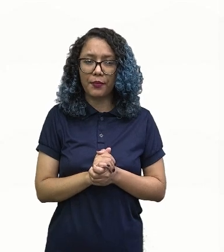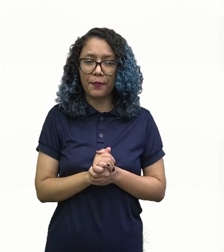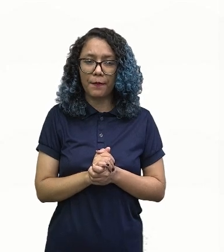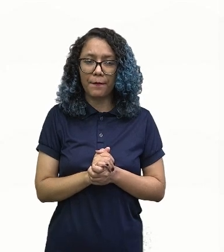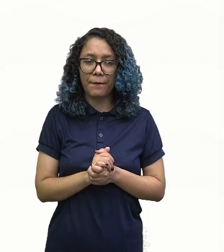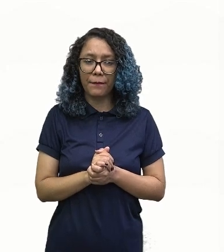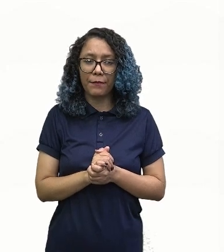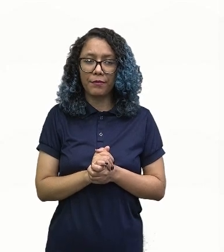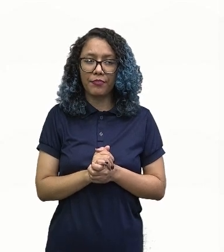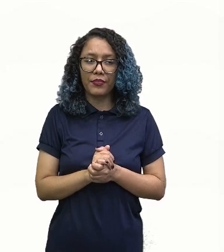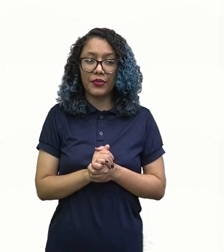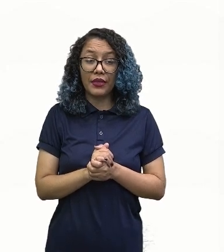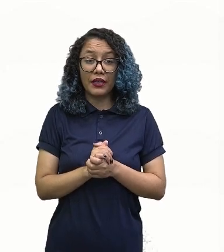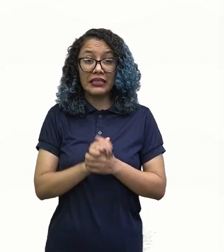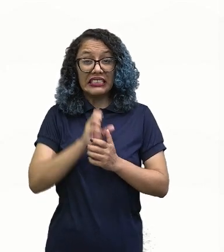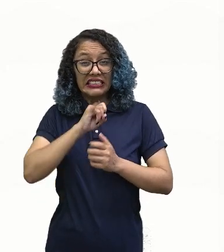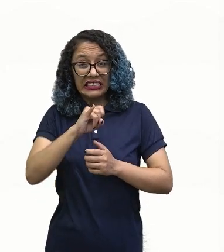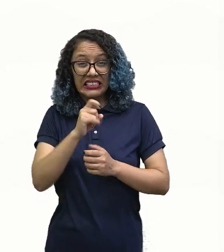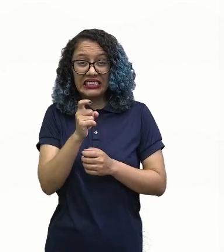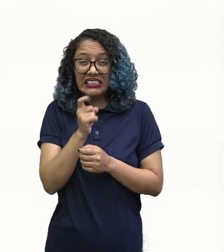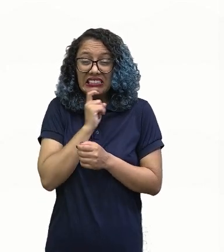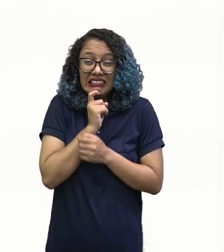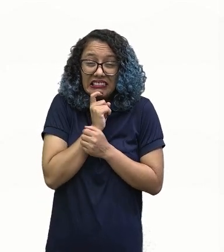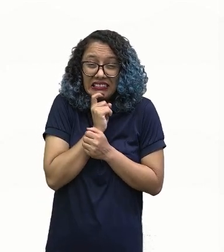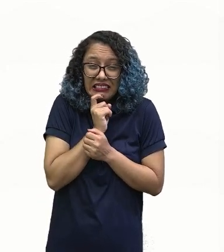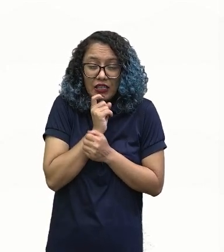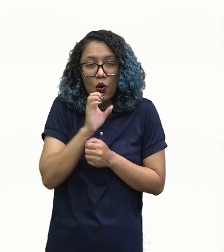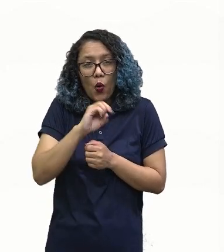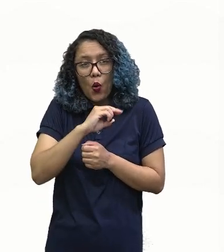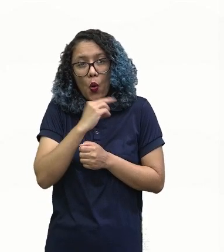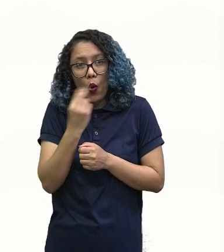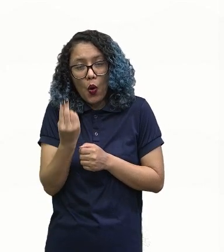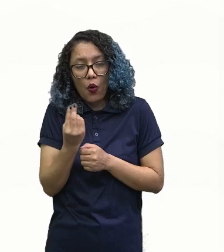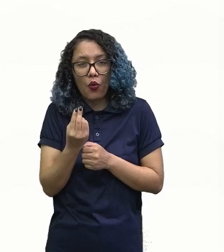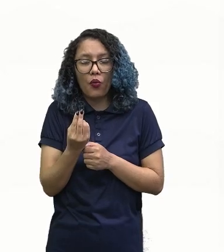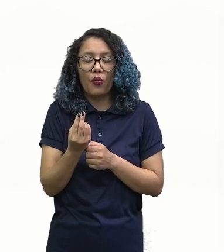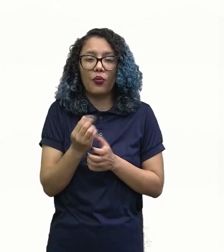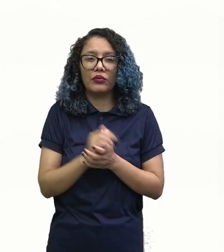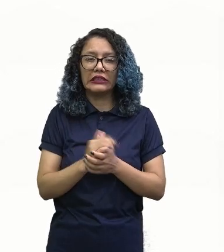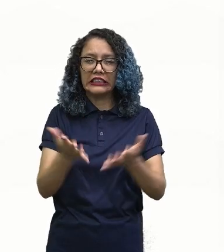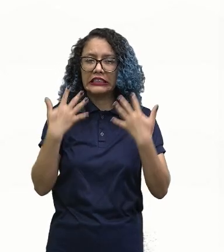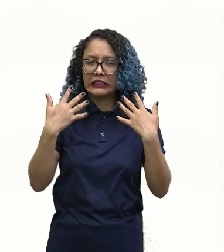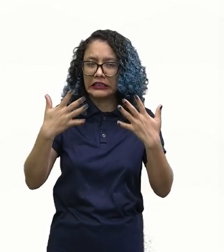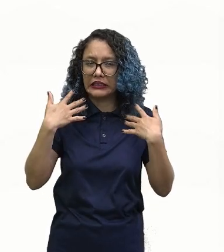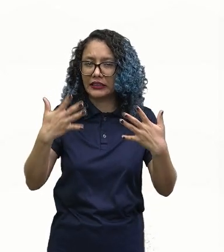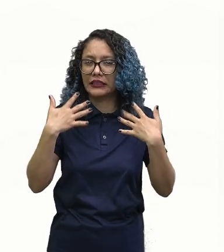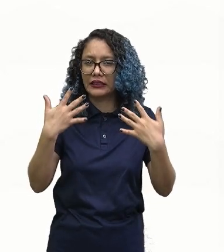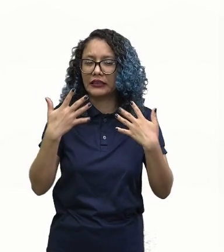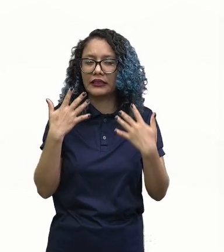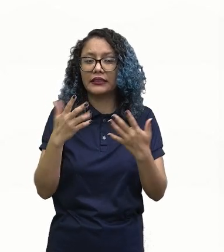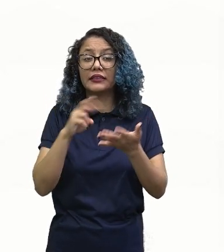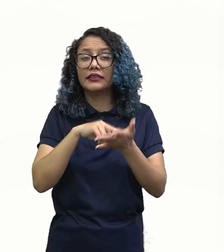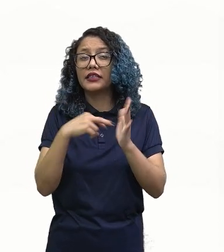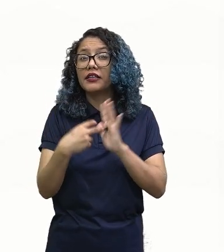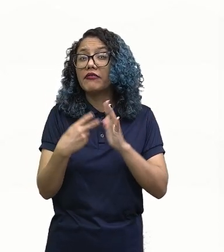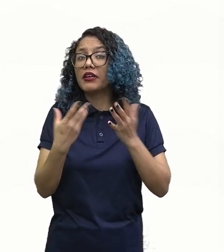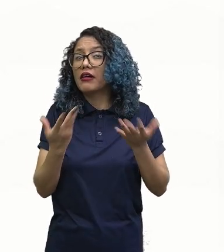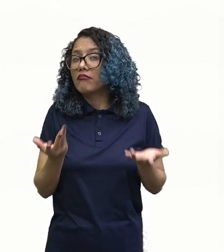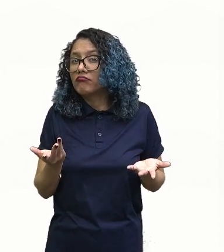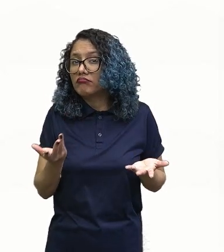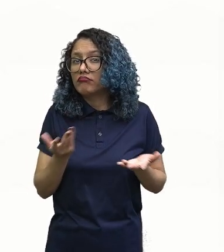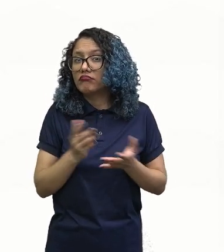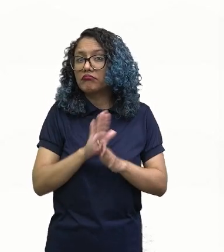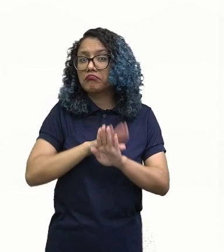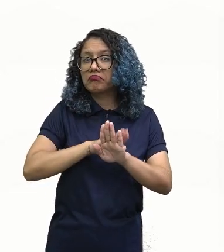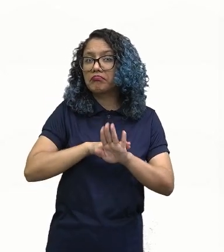palavras, quando você diz que está muito frio, ou você está dizendo que está muito quente, quer dizer o quê?